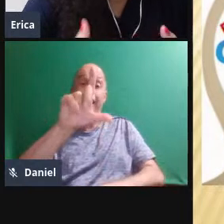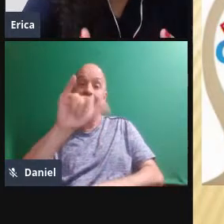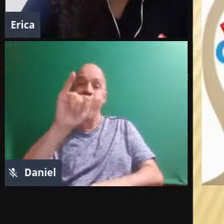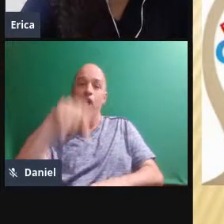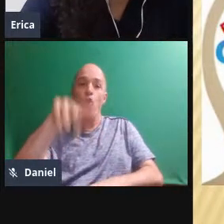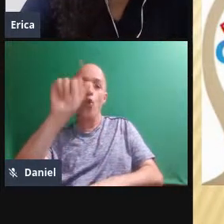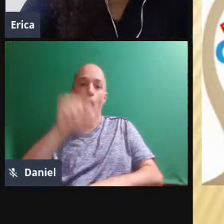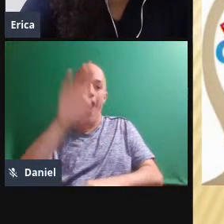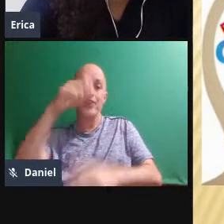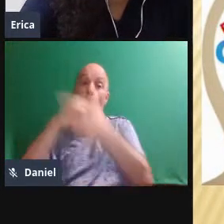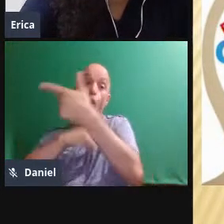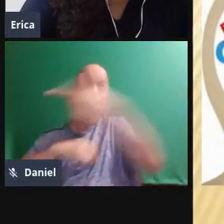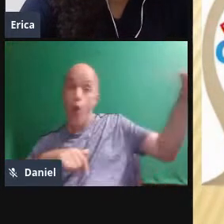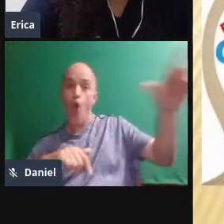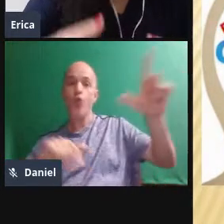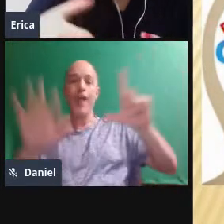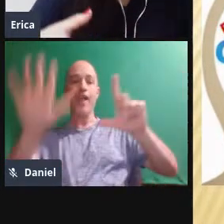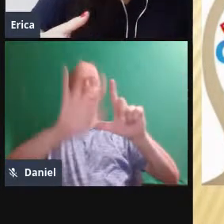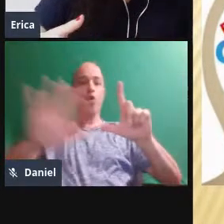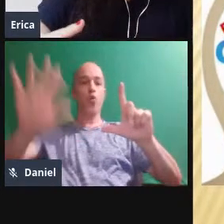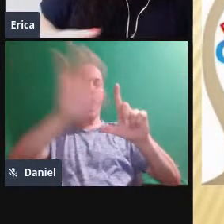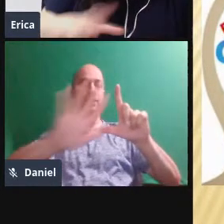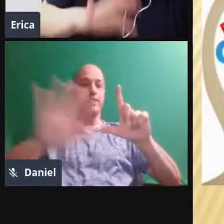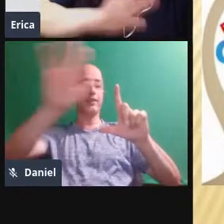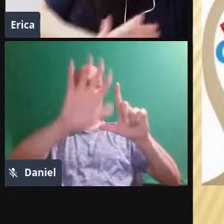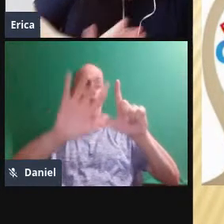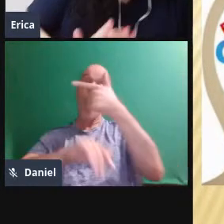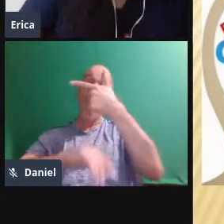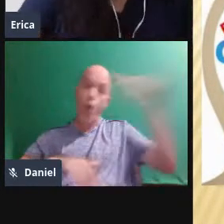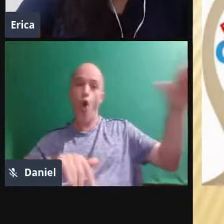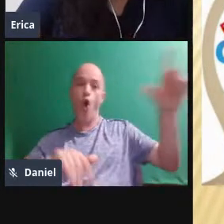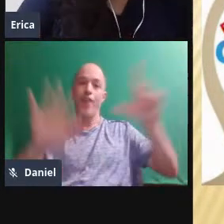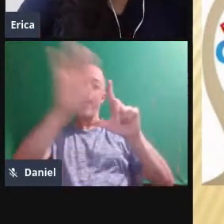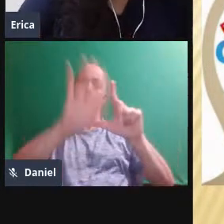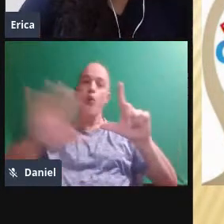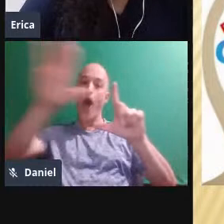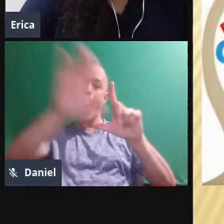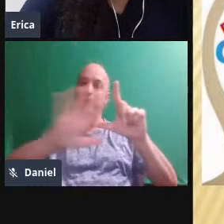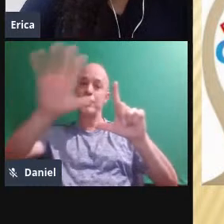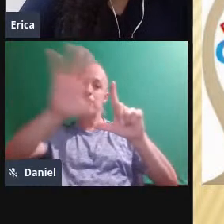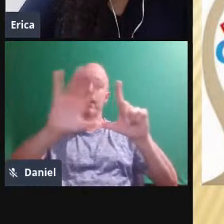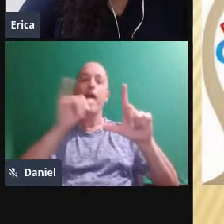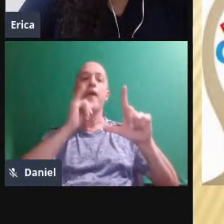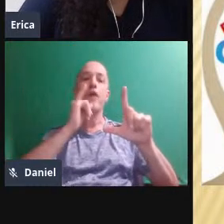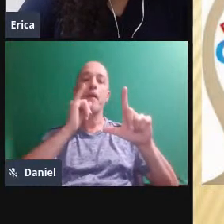que é próprio da pessoa, e língua é outra coisa.